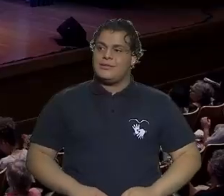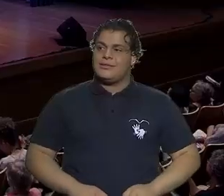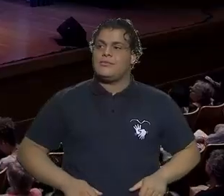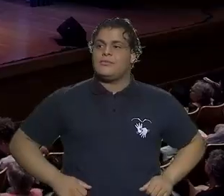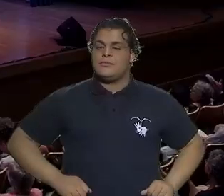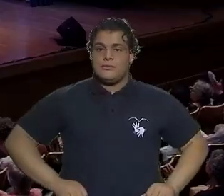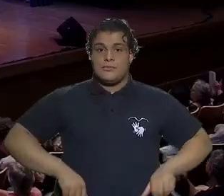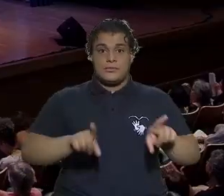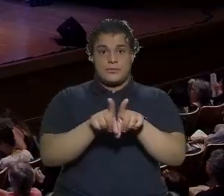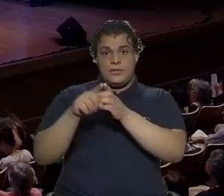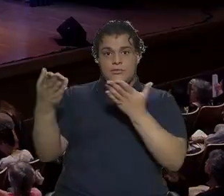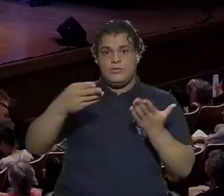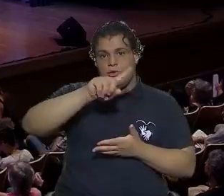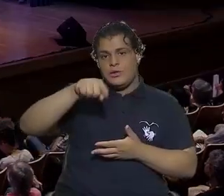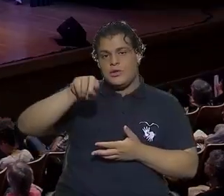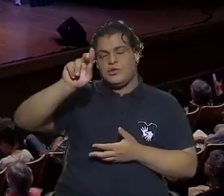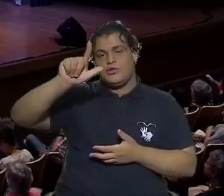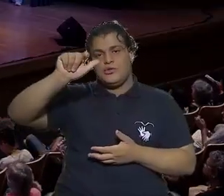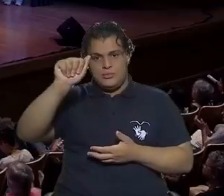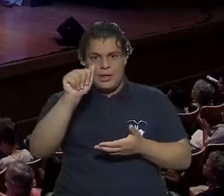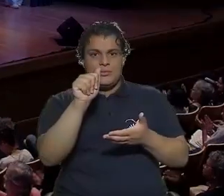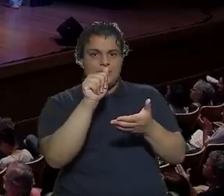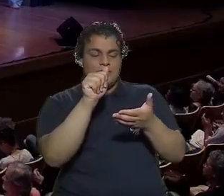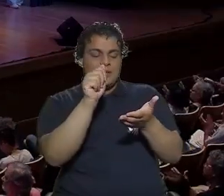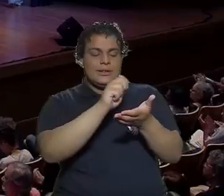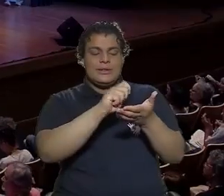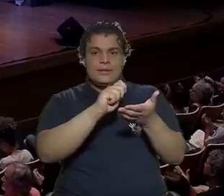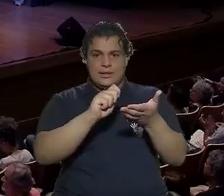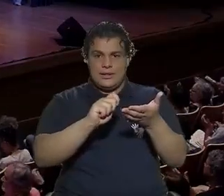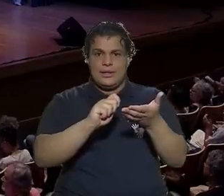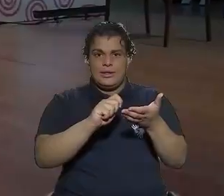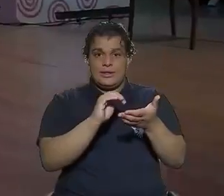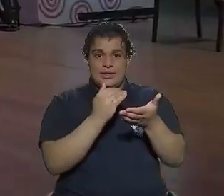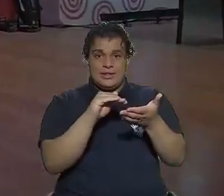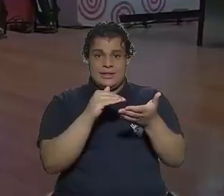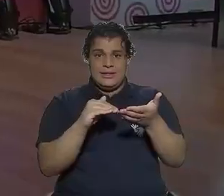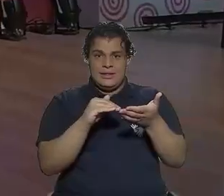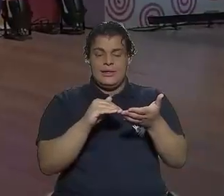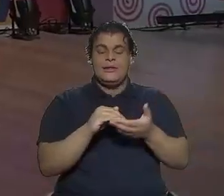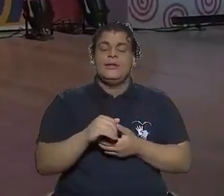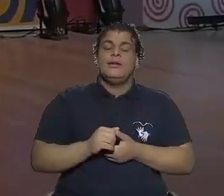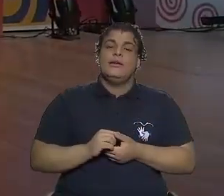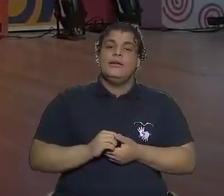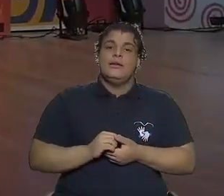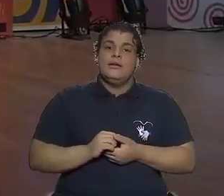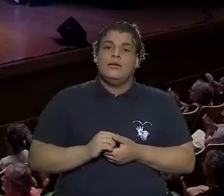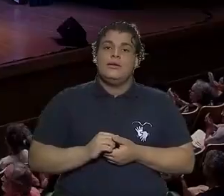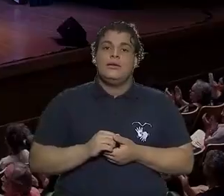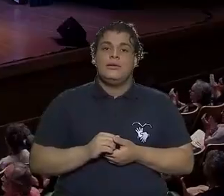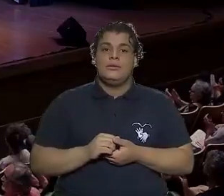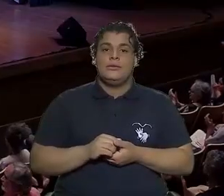Convido Zulma Moreira, secretária de Educação de Araxá. Convido a escritora Erilda Marques, representando a